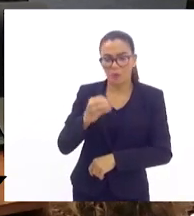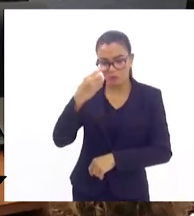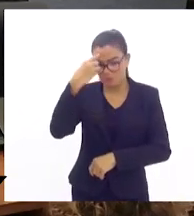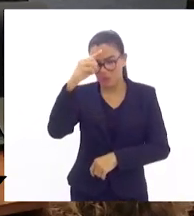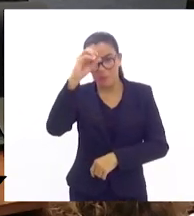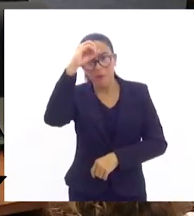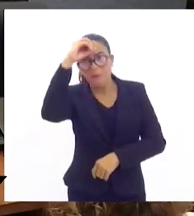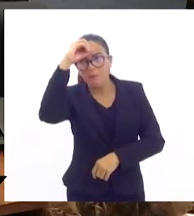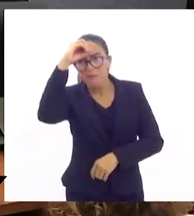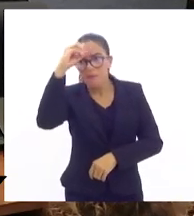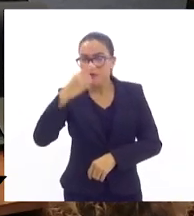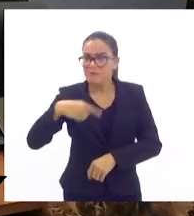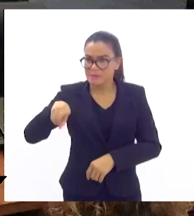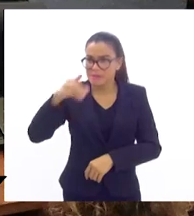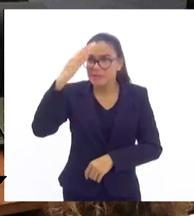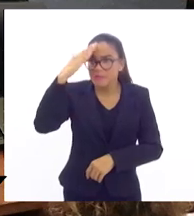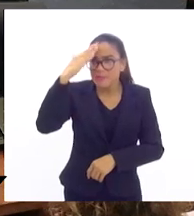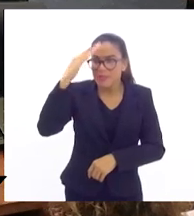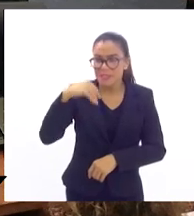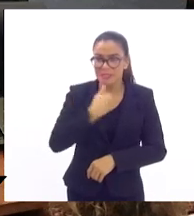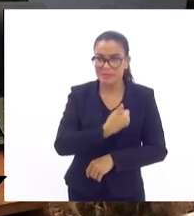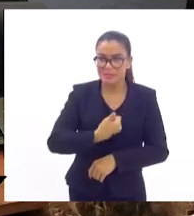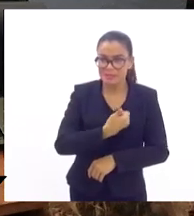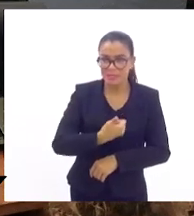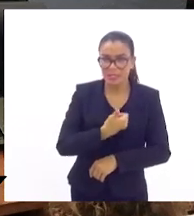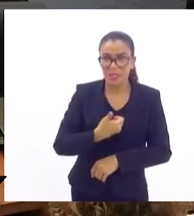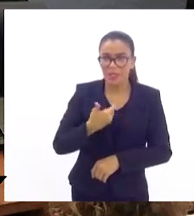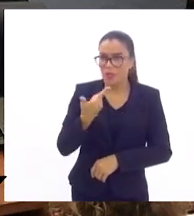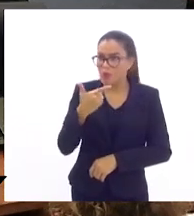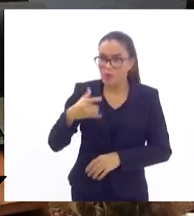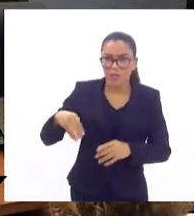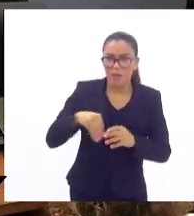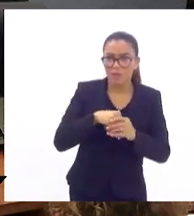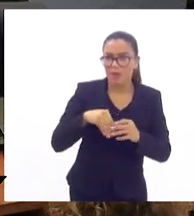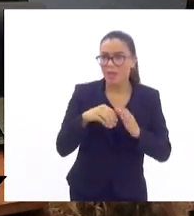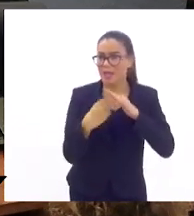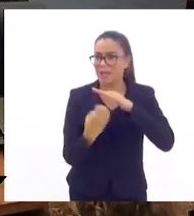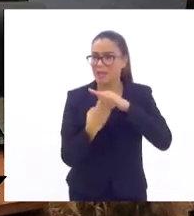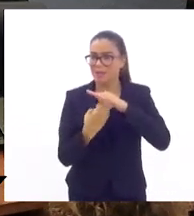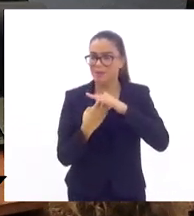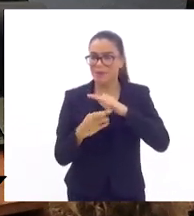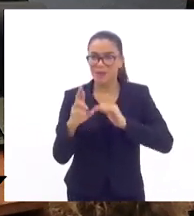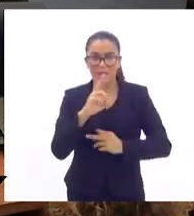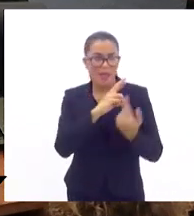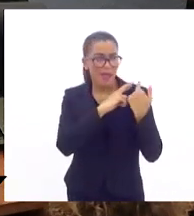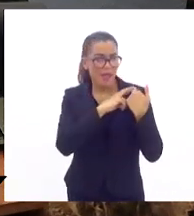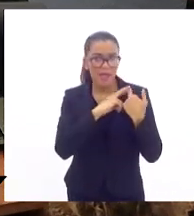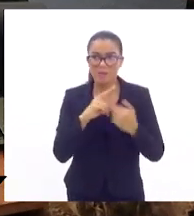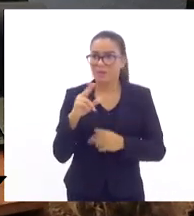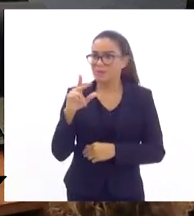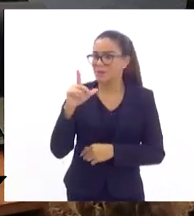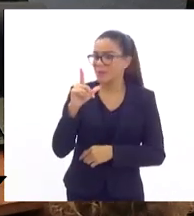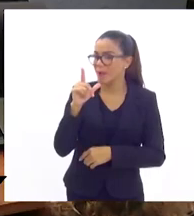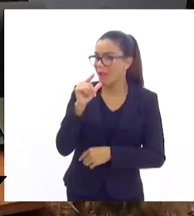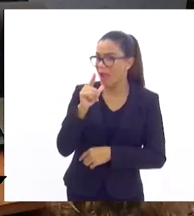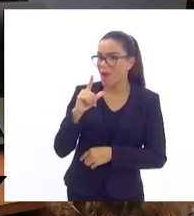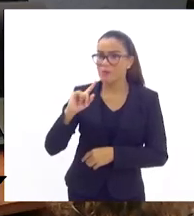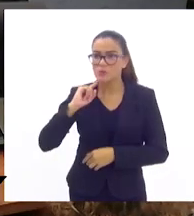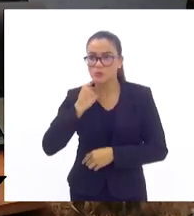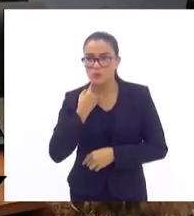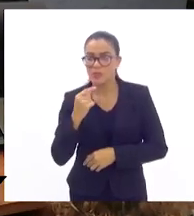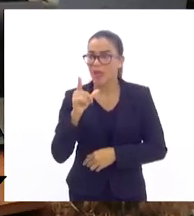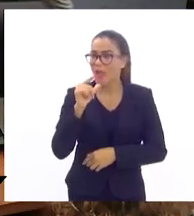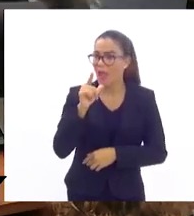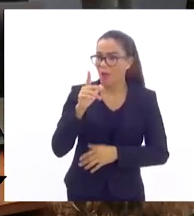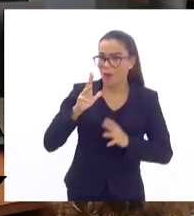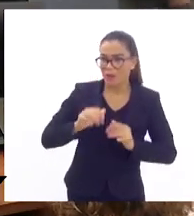você sabia disso? Que São João de Meriti não tem nenhuma empresa responsável pelo esgoto, só pela água? Então, você está com a palavra para que